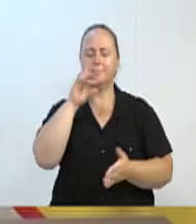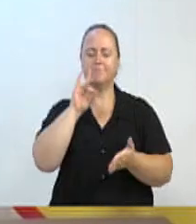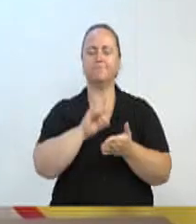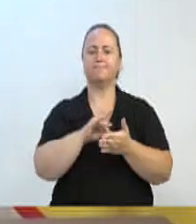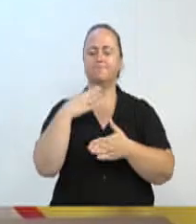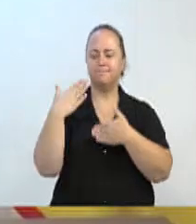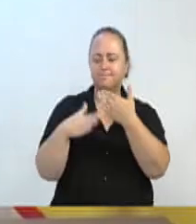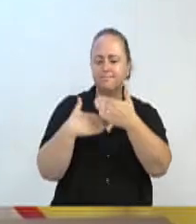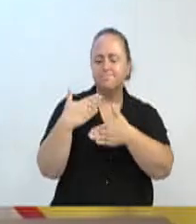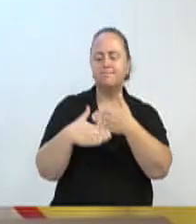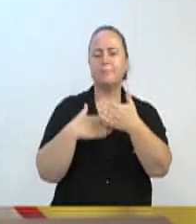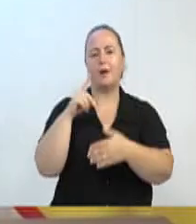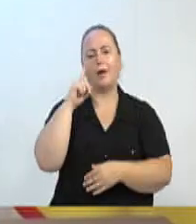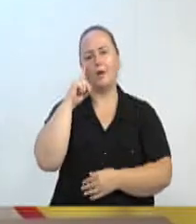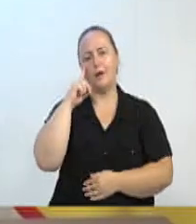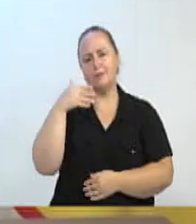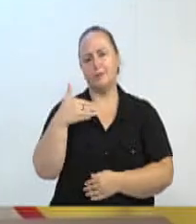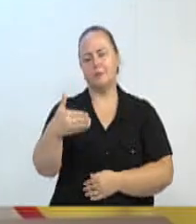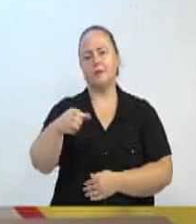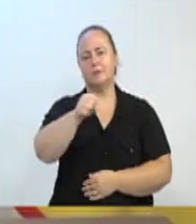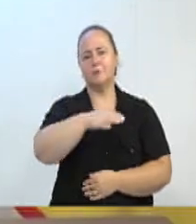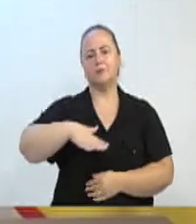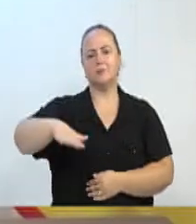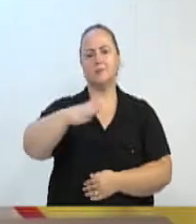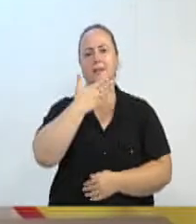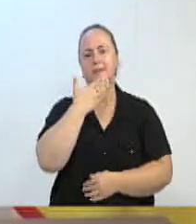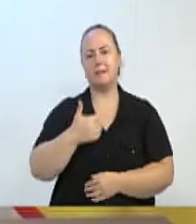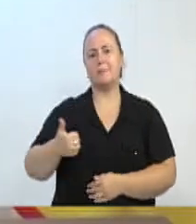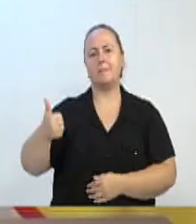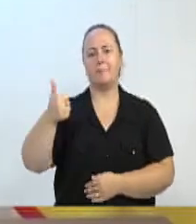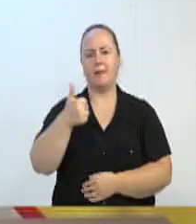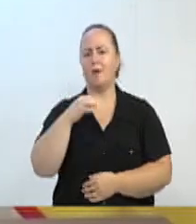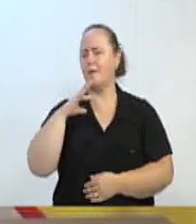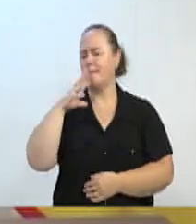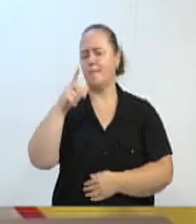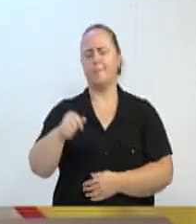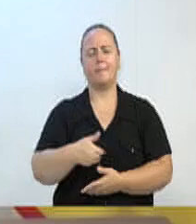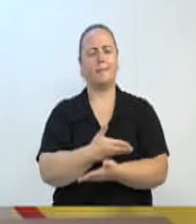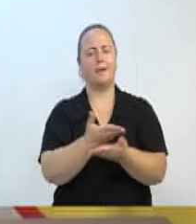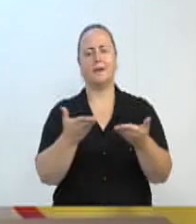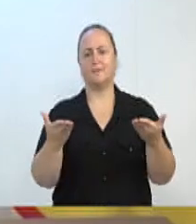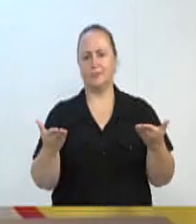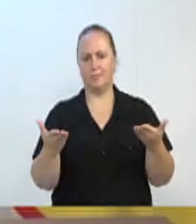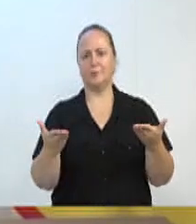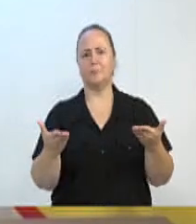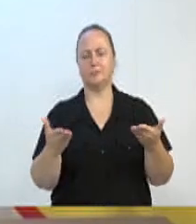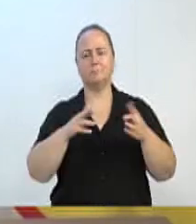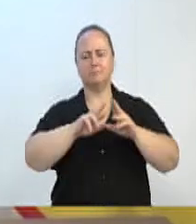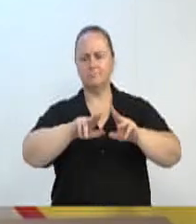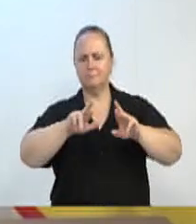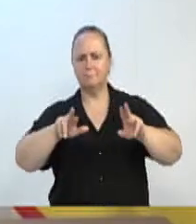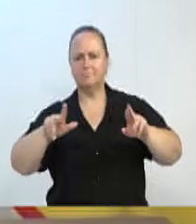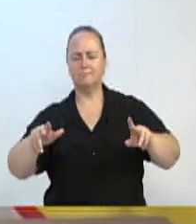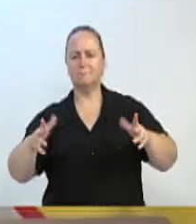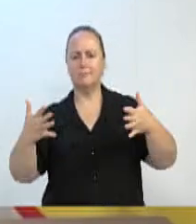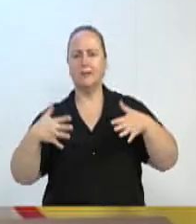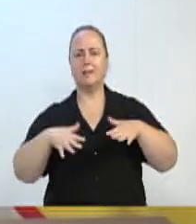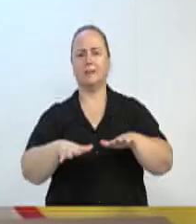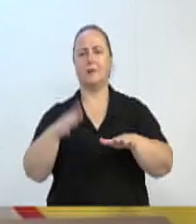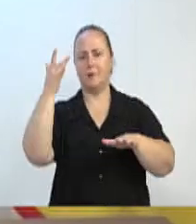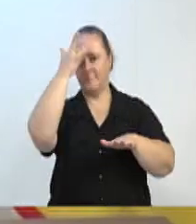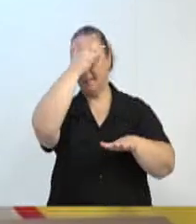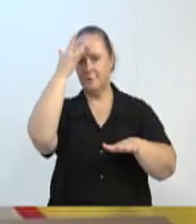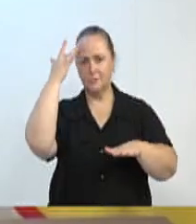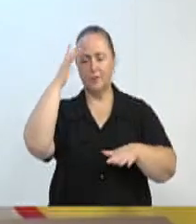construir a cada dia uma cidade uma sociedade muito melhor e para todos de verdade para todos diversas plural e inclusiva para as